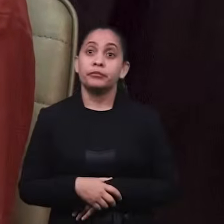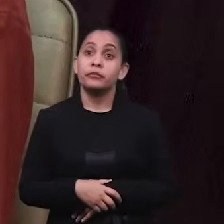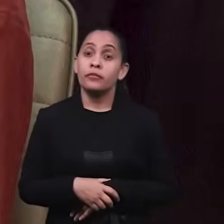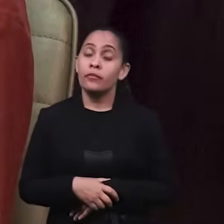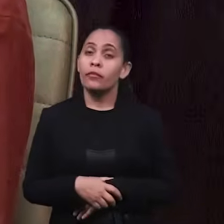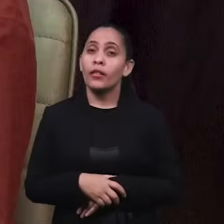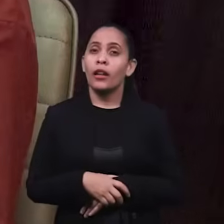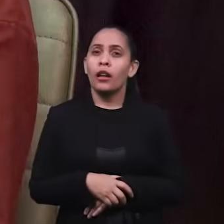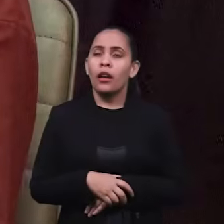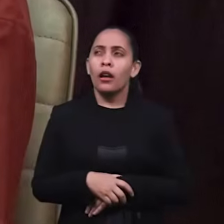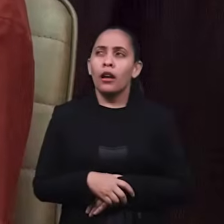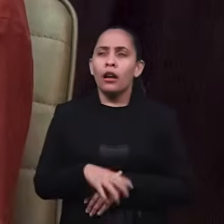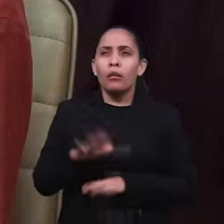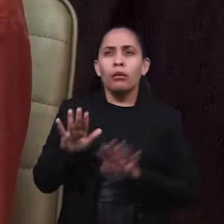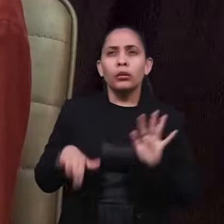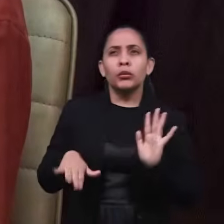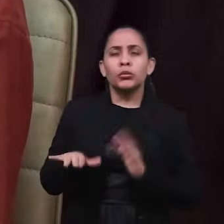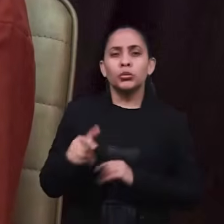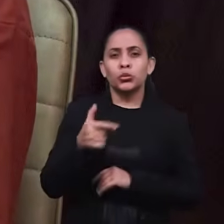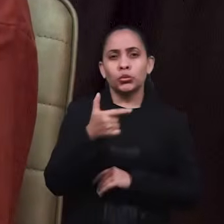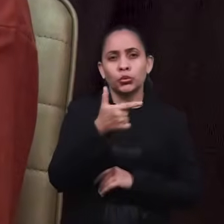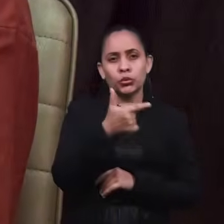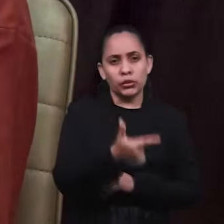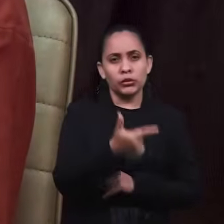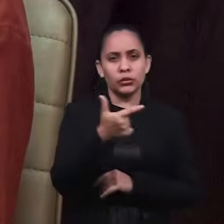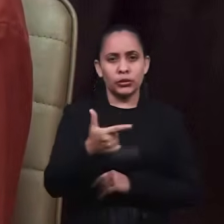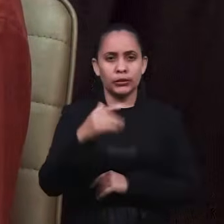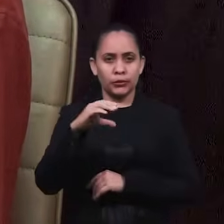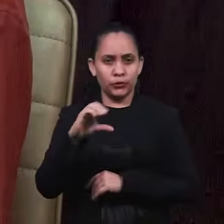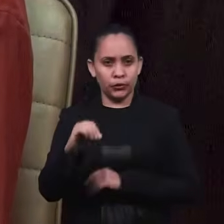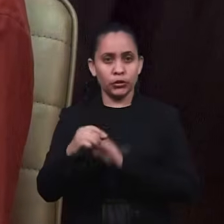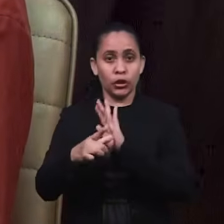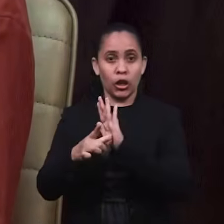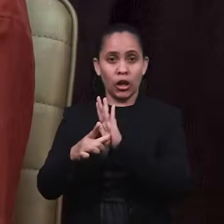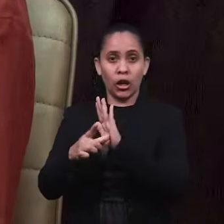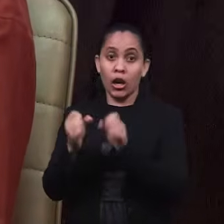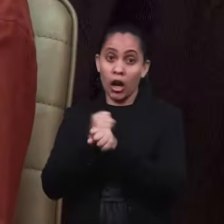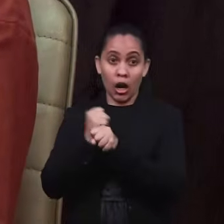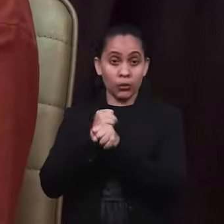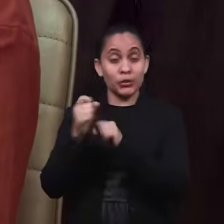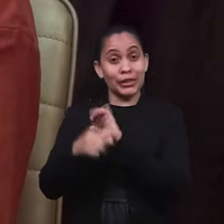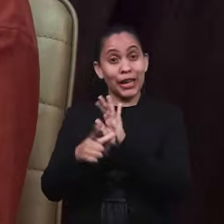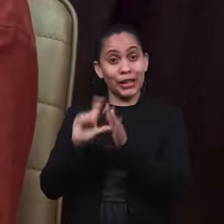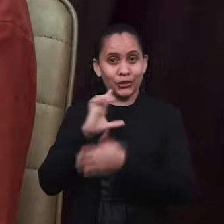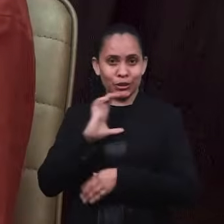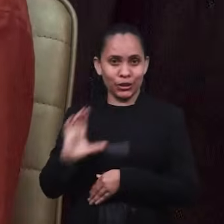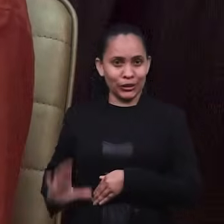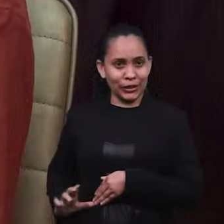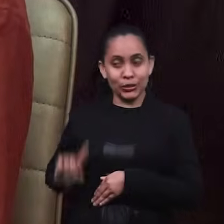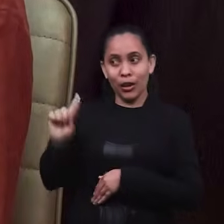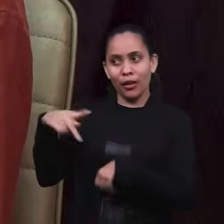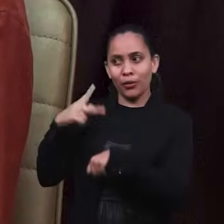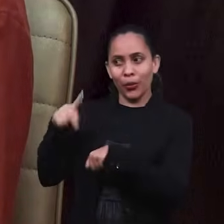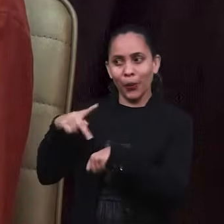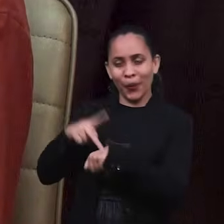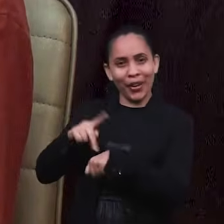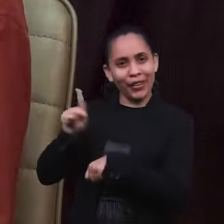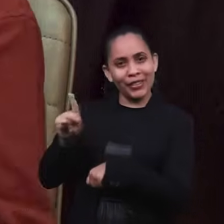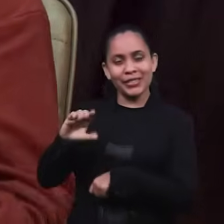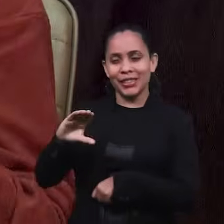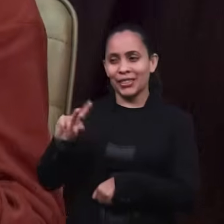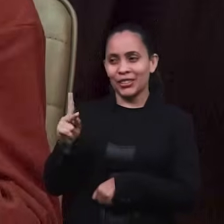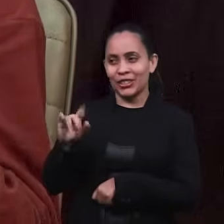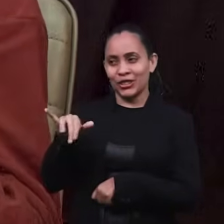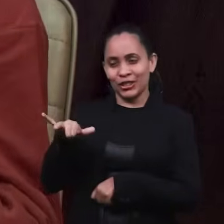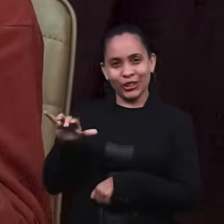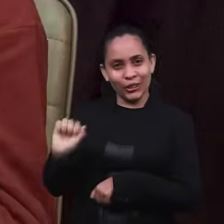de 220 anos antes de Cristo, né? Na China. E assim,